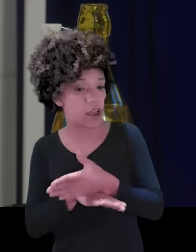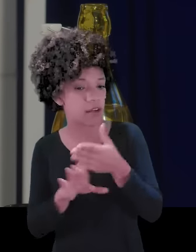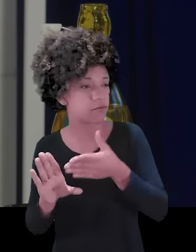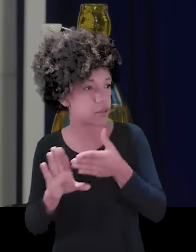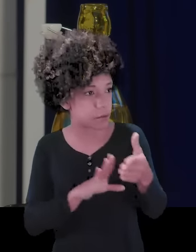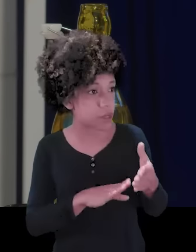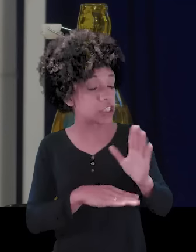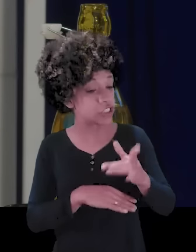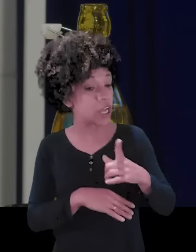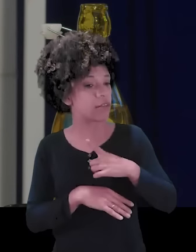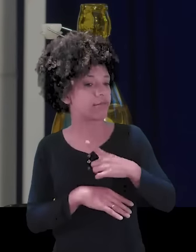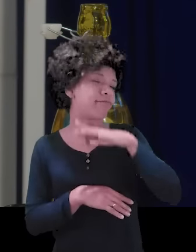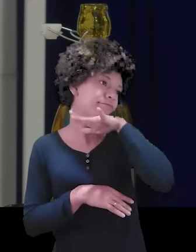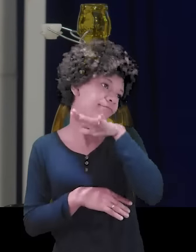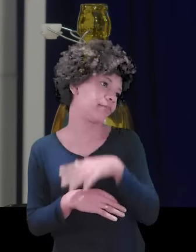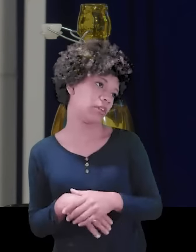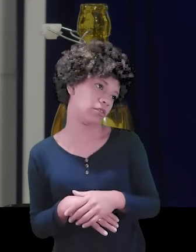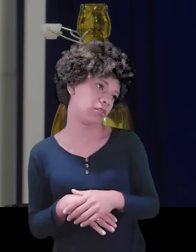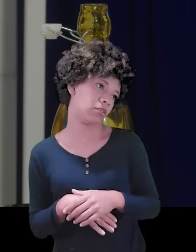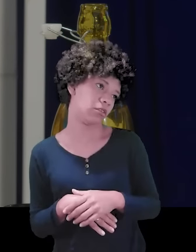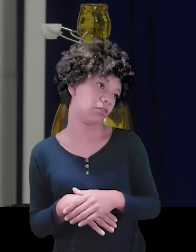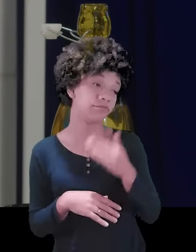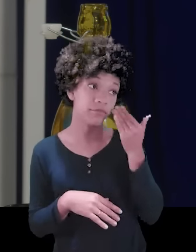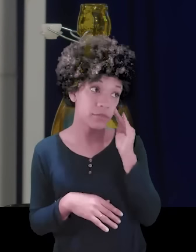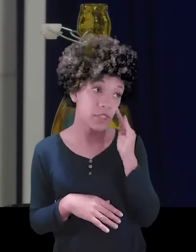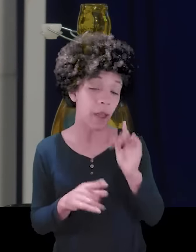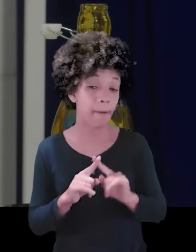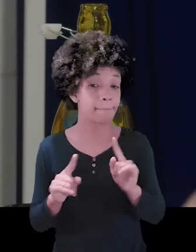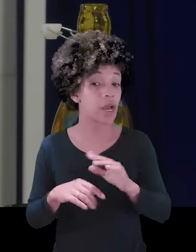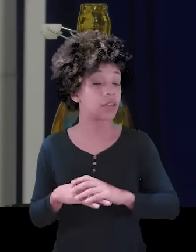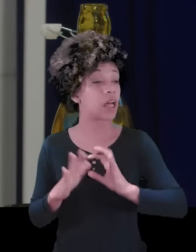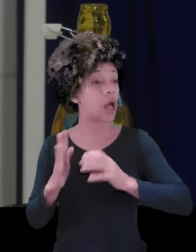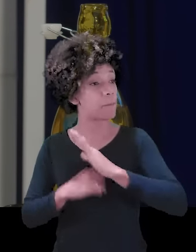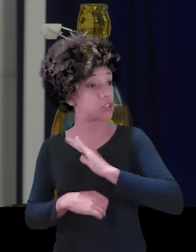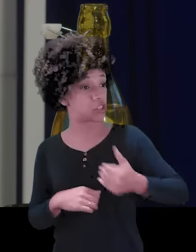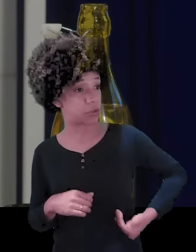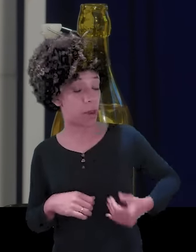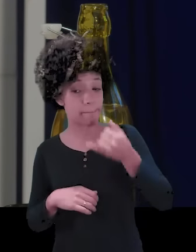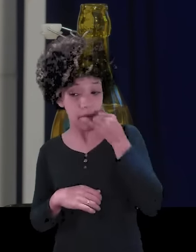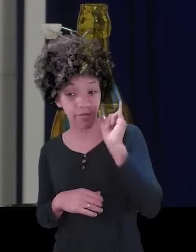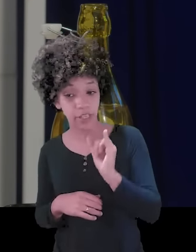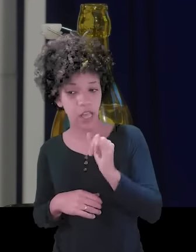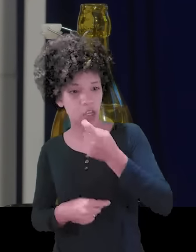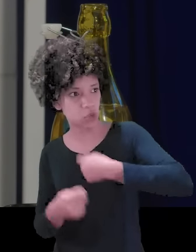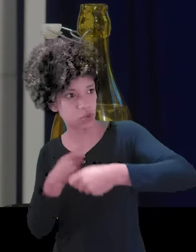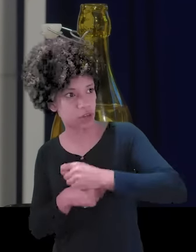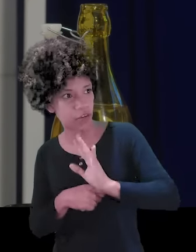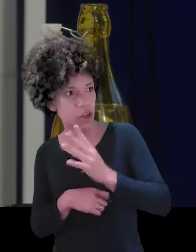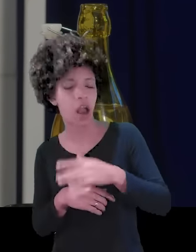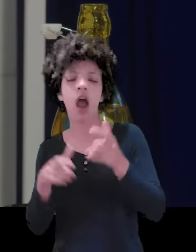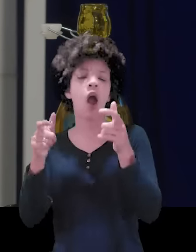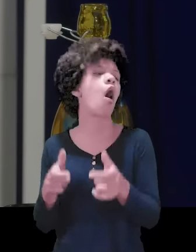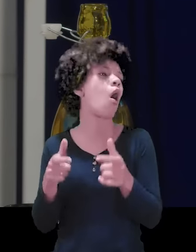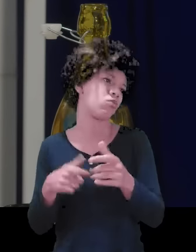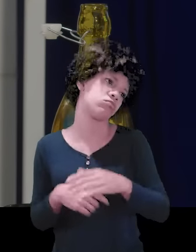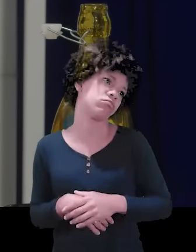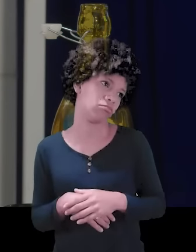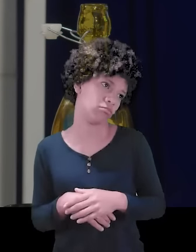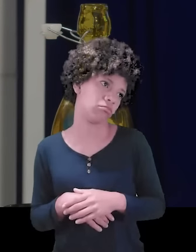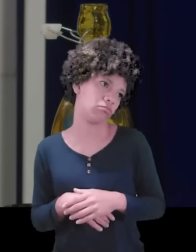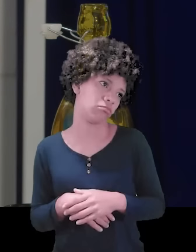parte que já deu ruim entendeu mas a política pública para evitar que o tráfico corra aonde gente